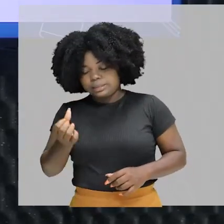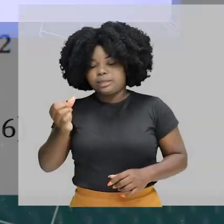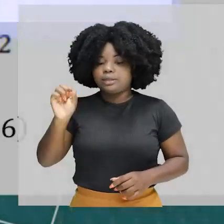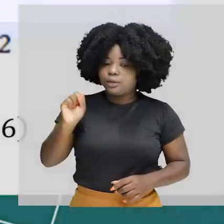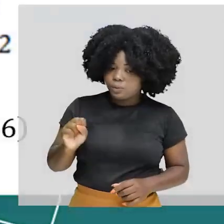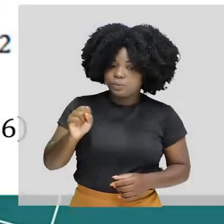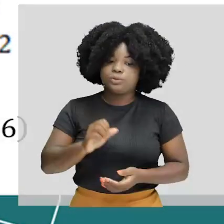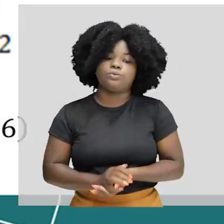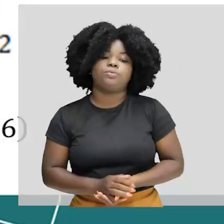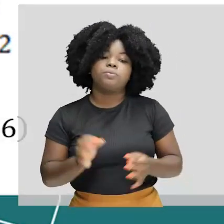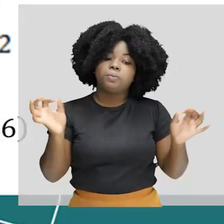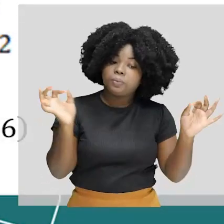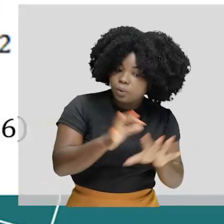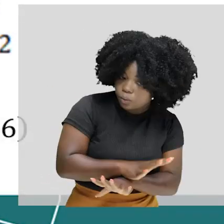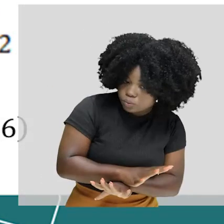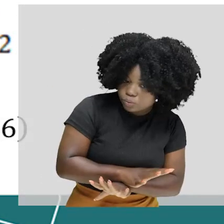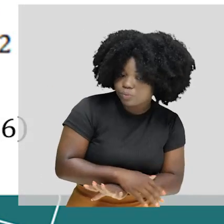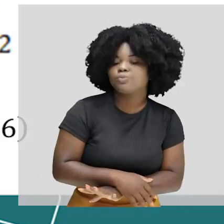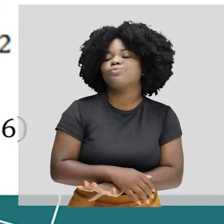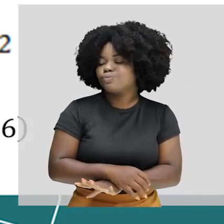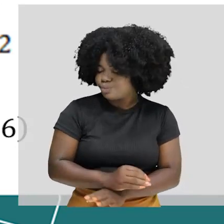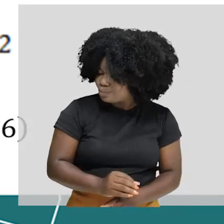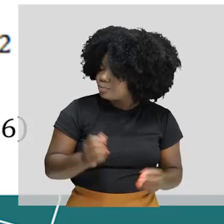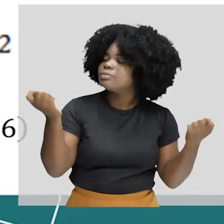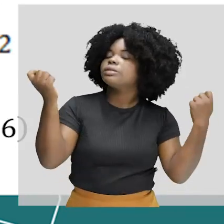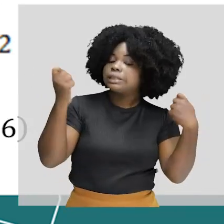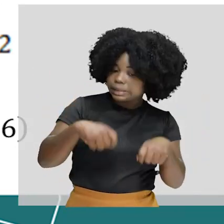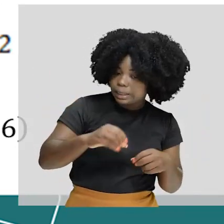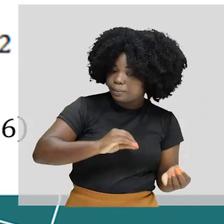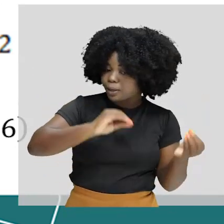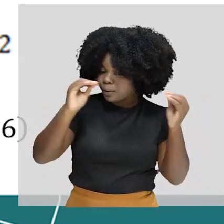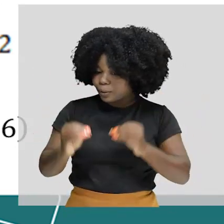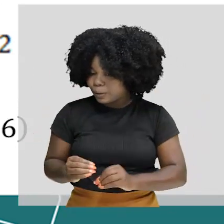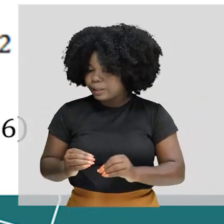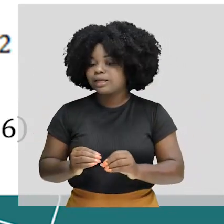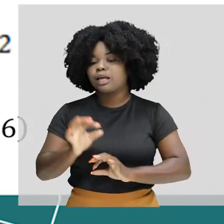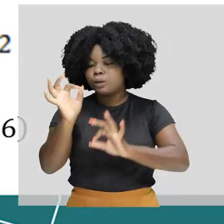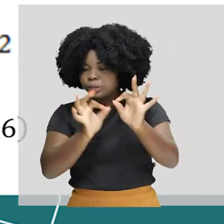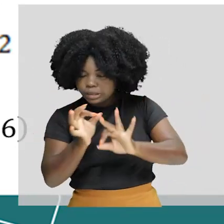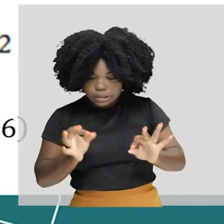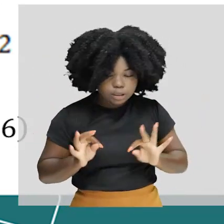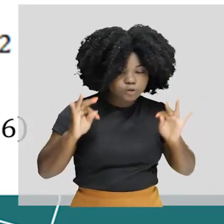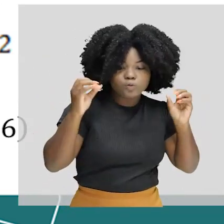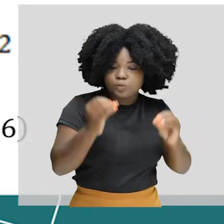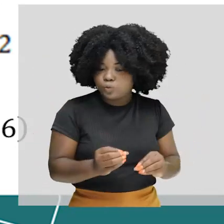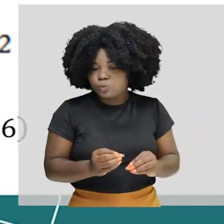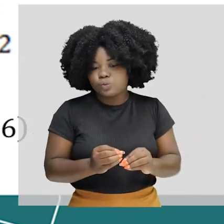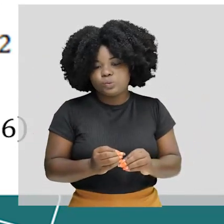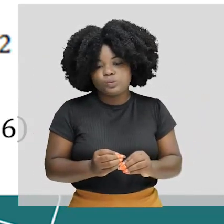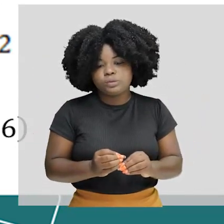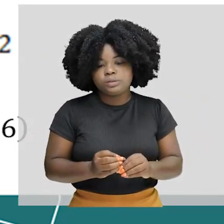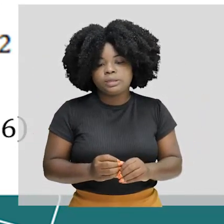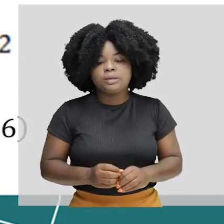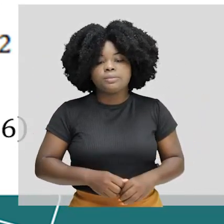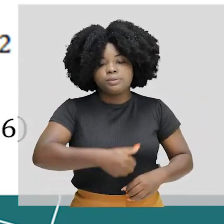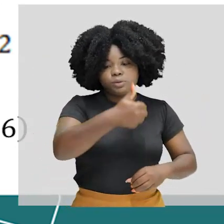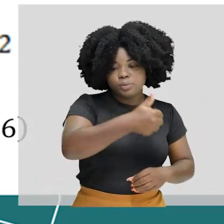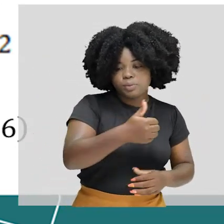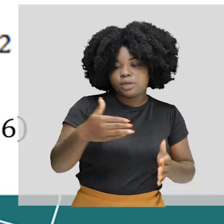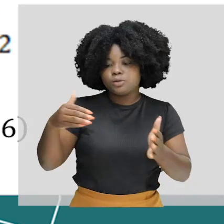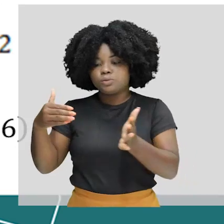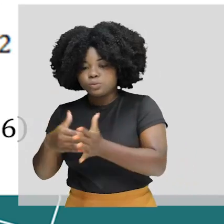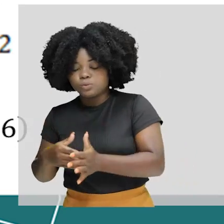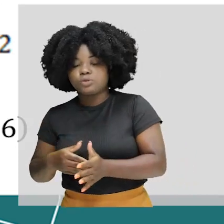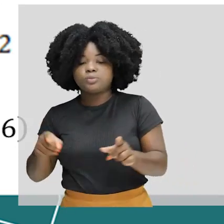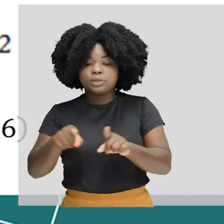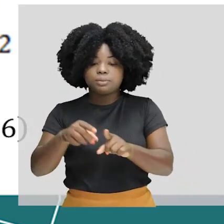758. Pronto. Agora eu já posso escrever a PG completa, identificando os meios e os extremos.